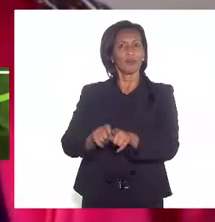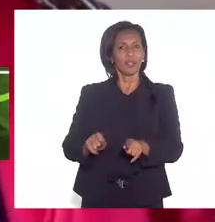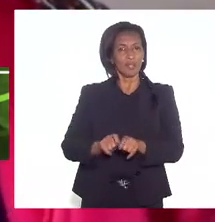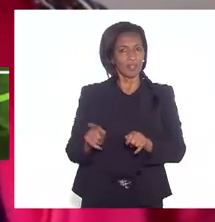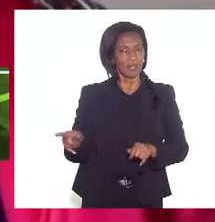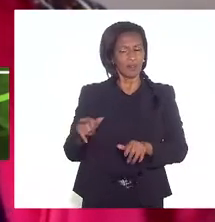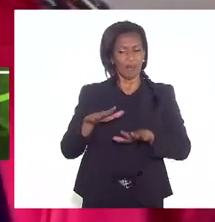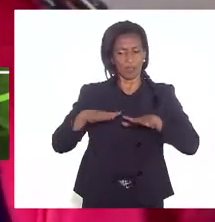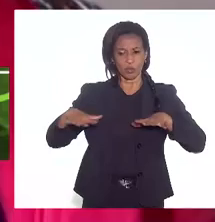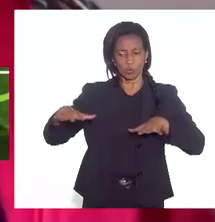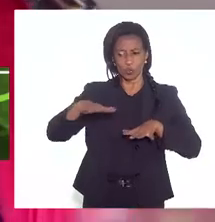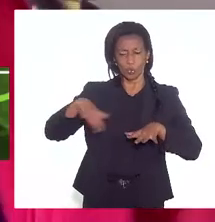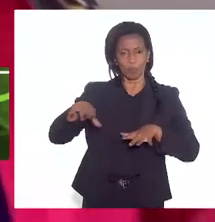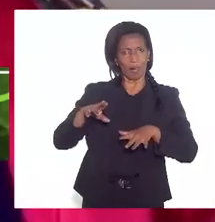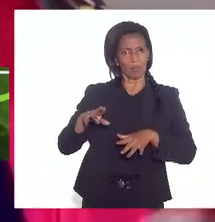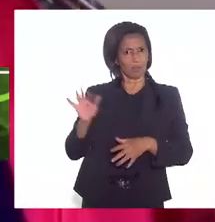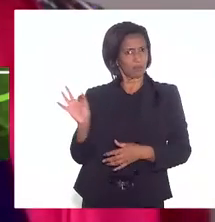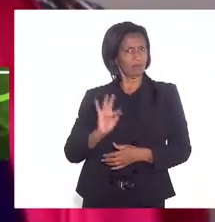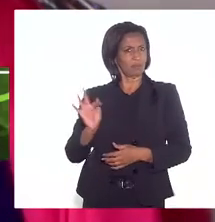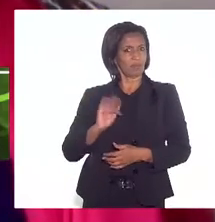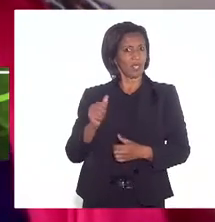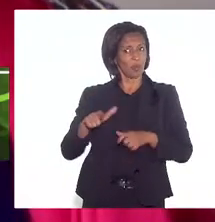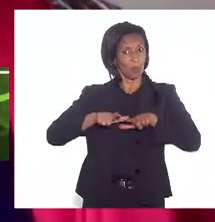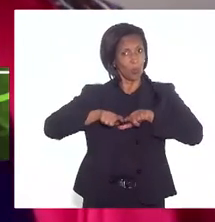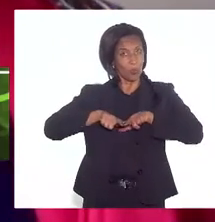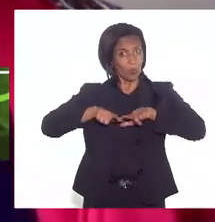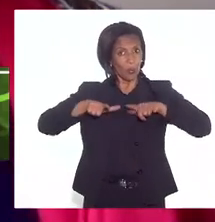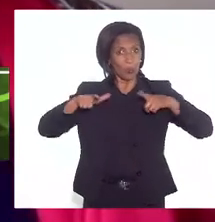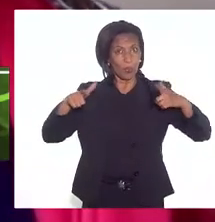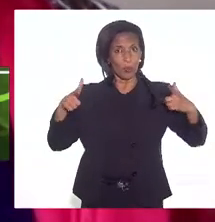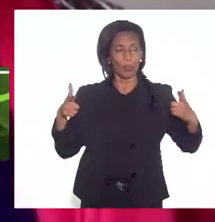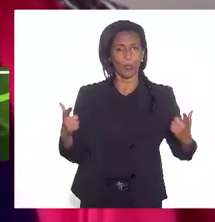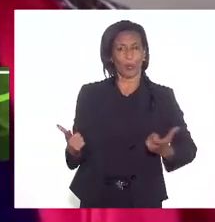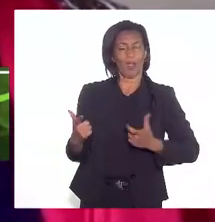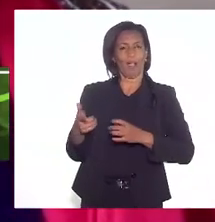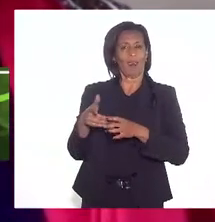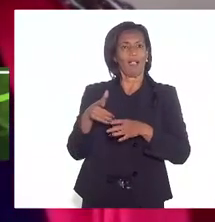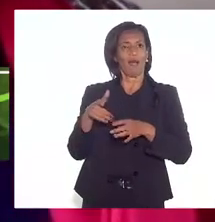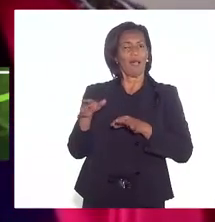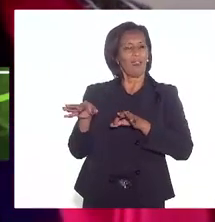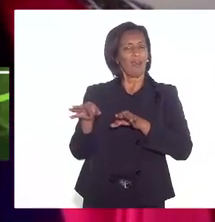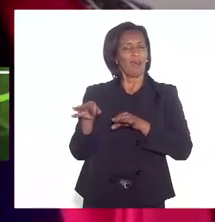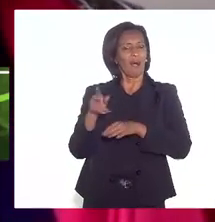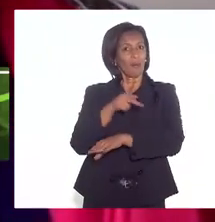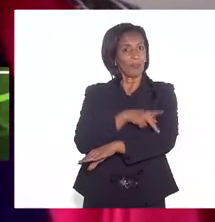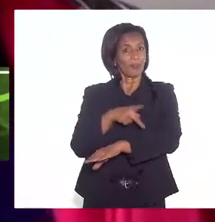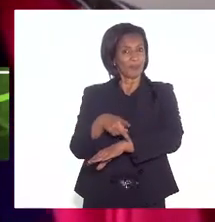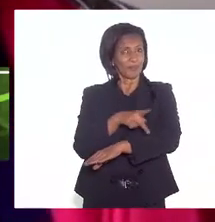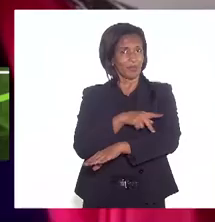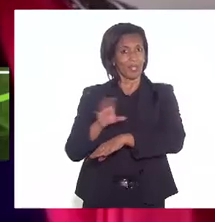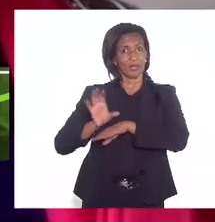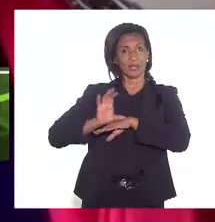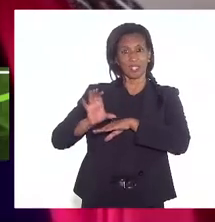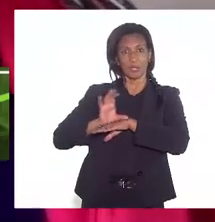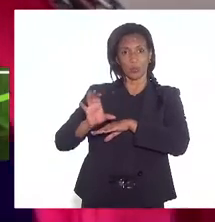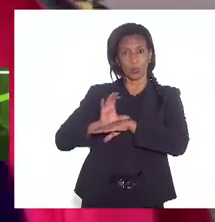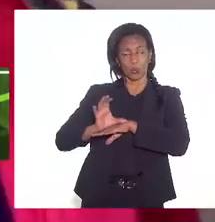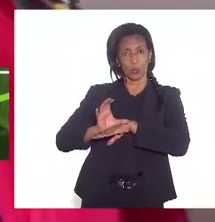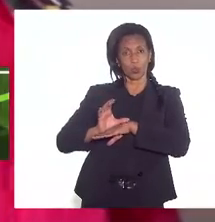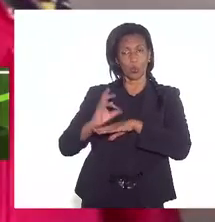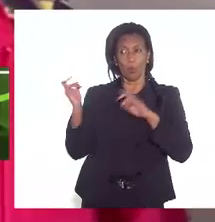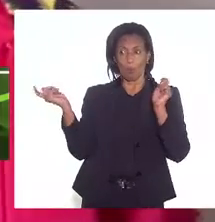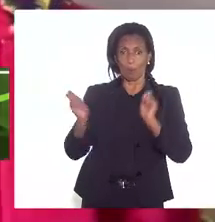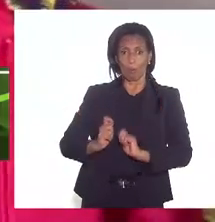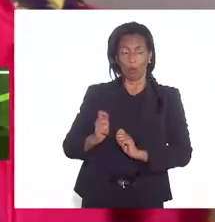do espaço da universidade a gente possa ampliar a formatação pedagógica desse curso possa de